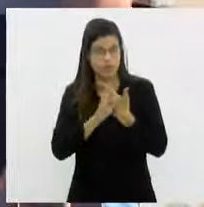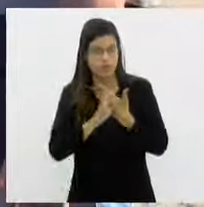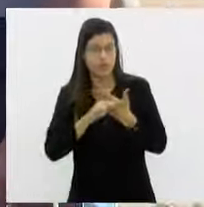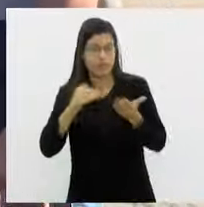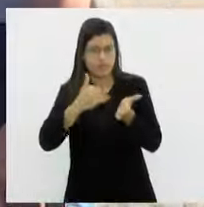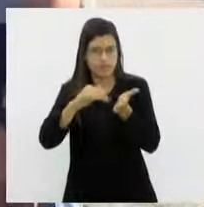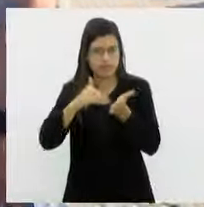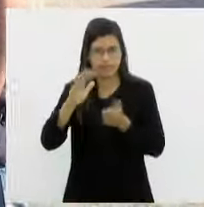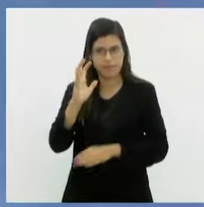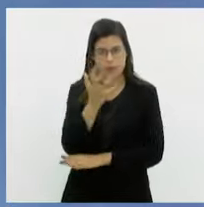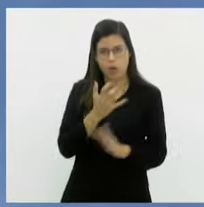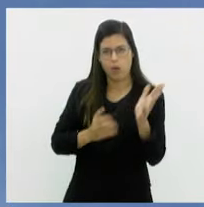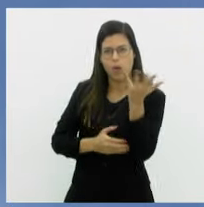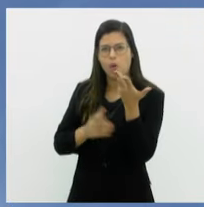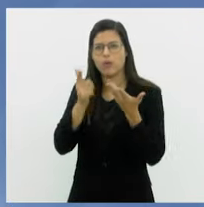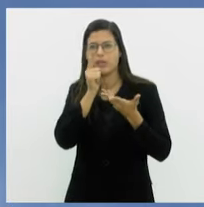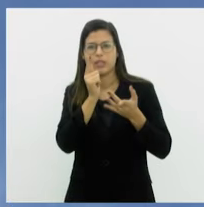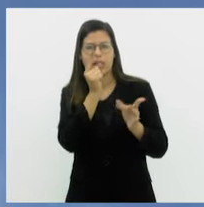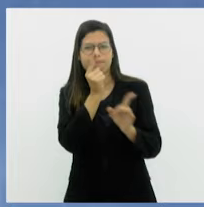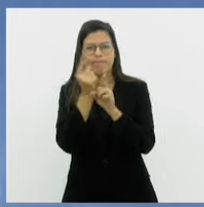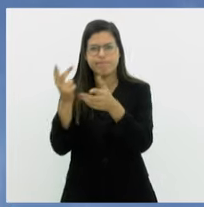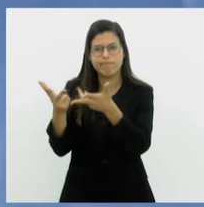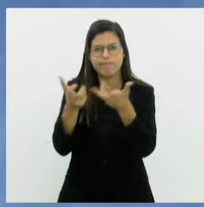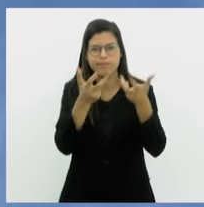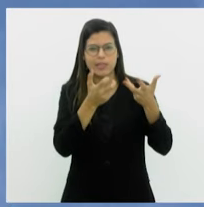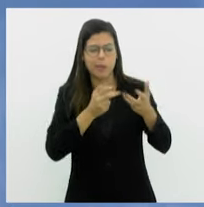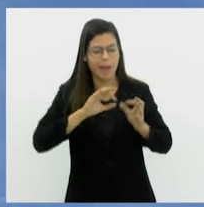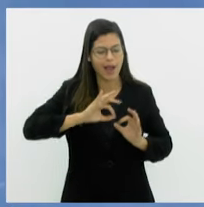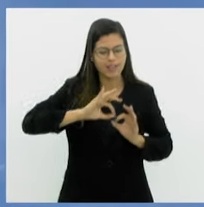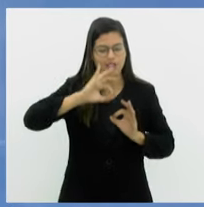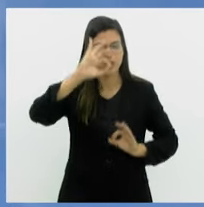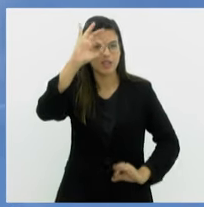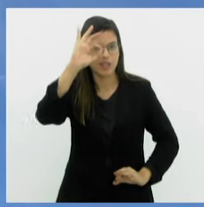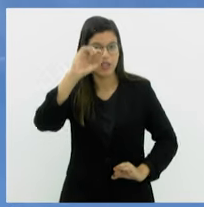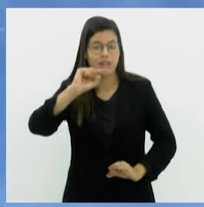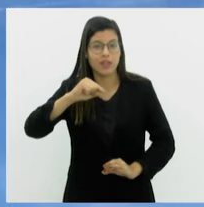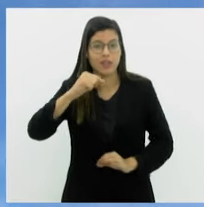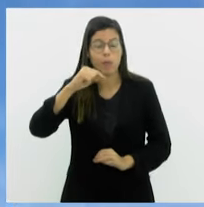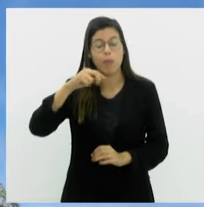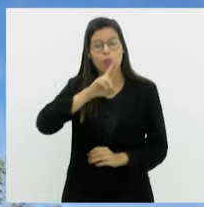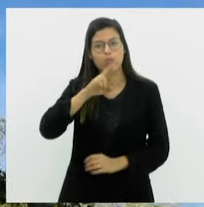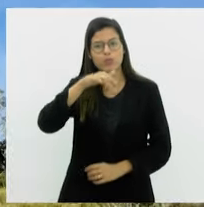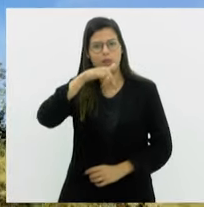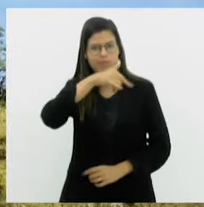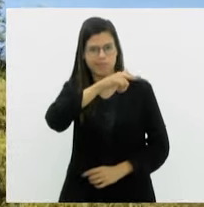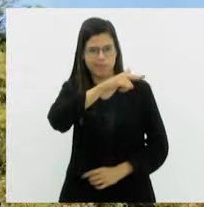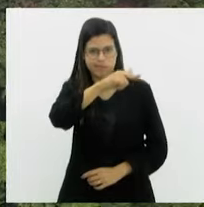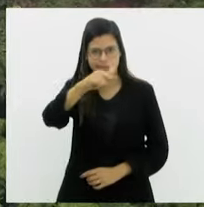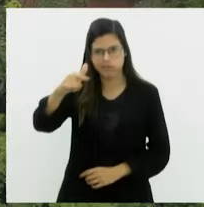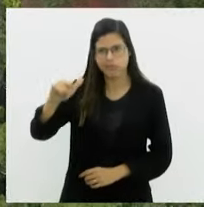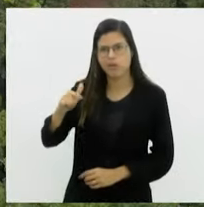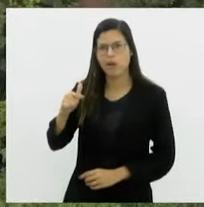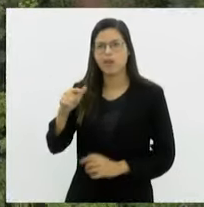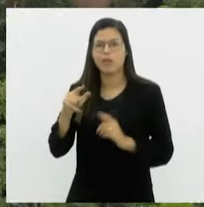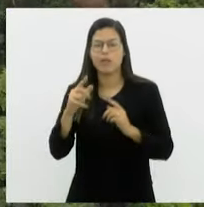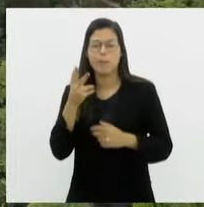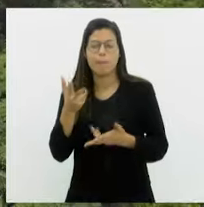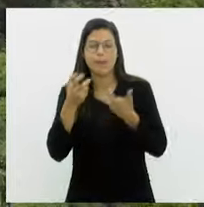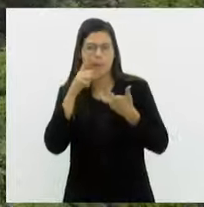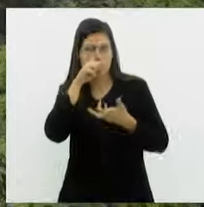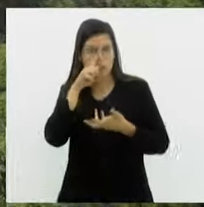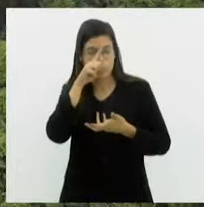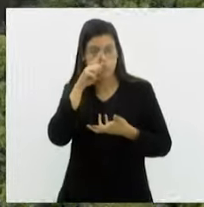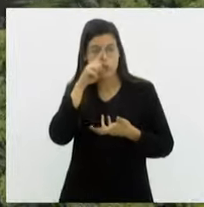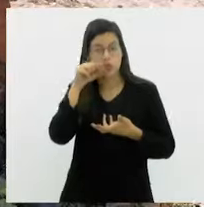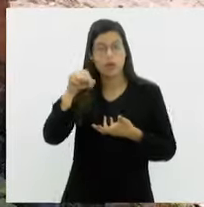conseguem identificar primeiramente a distância via satélite e depois, com a utilização de drones, as irregularidades. Neste terreno, por